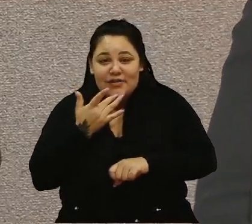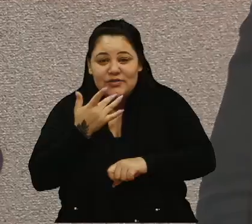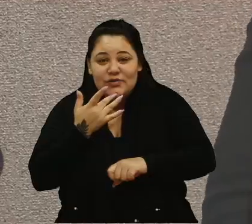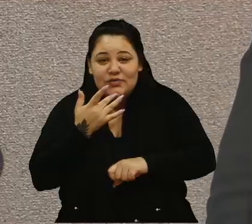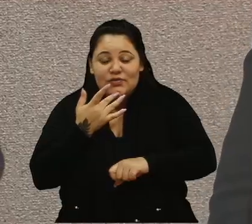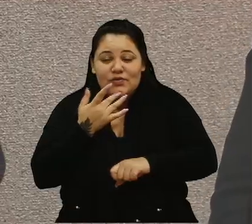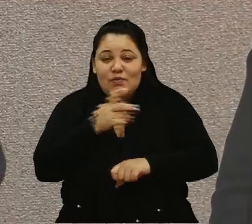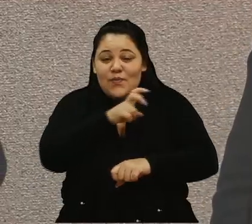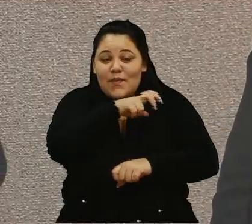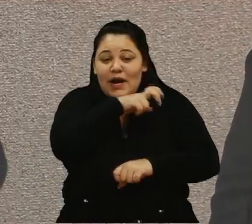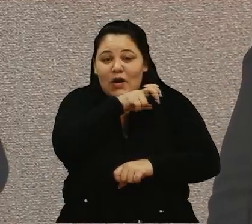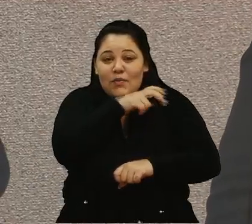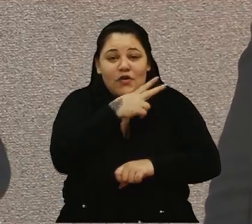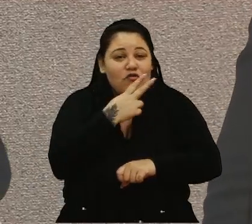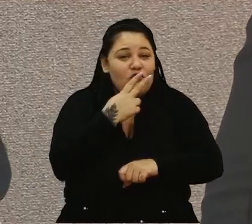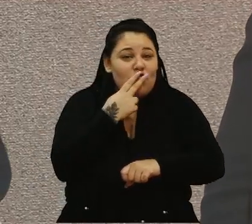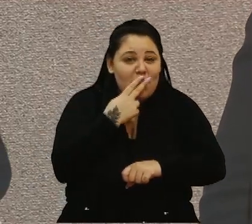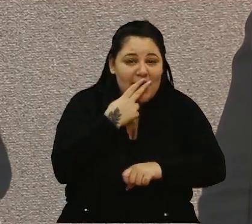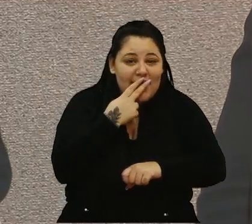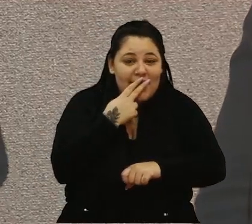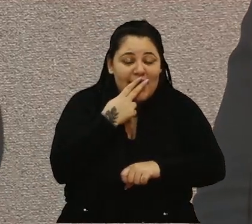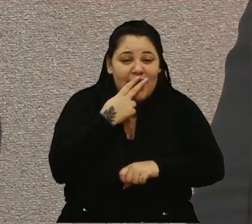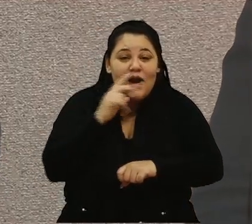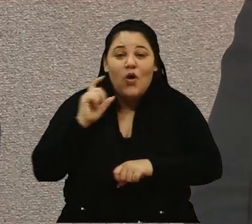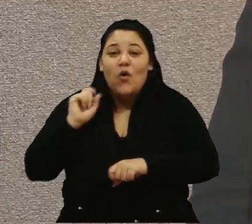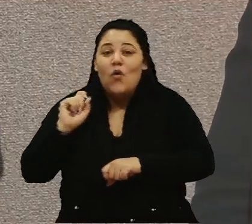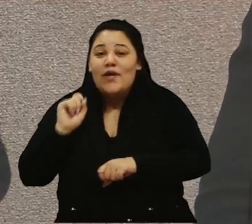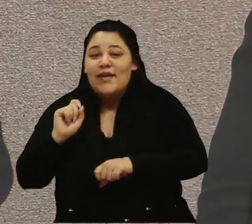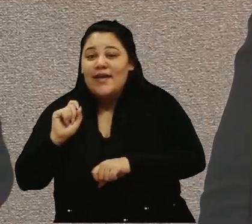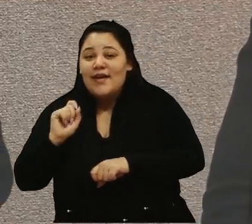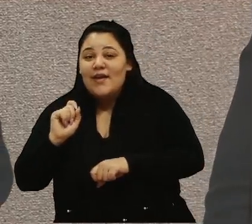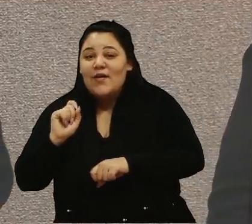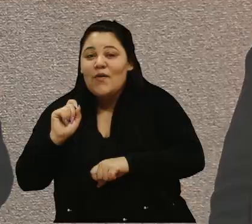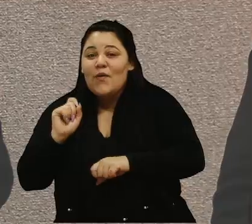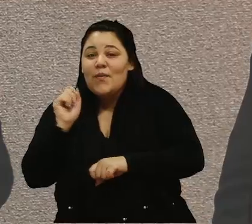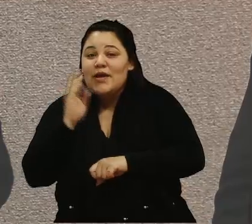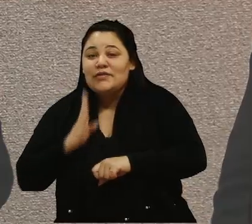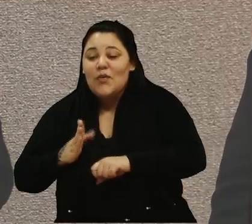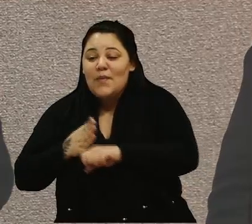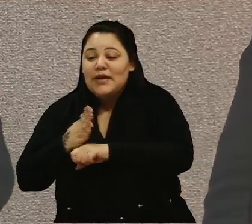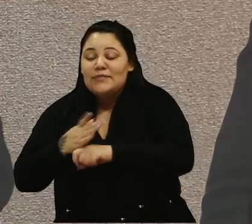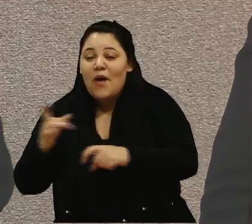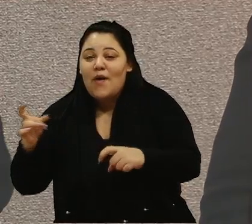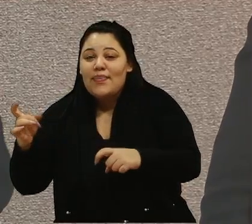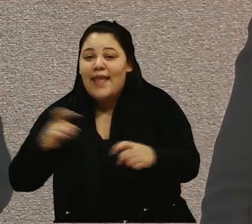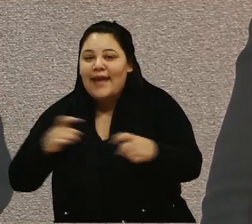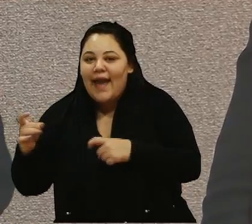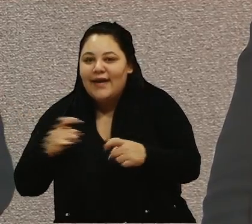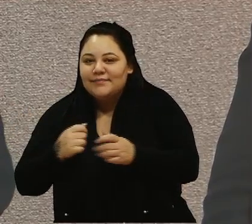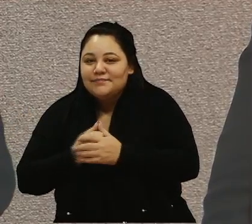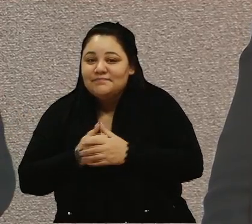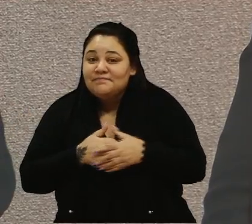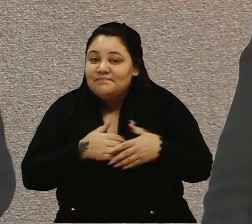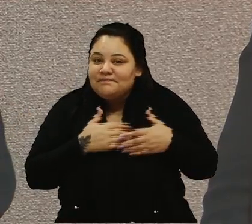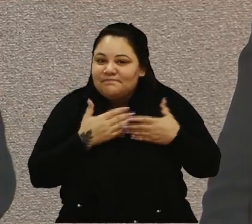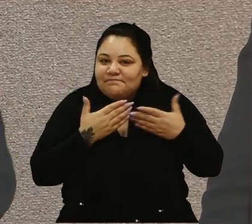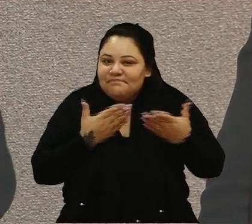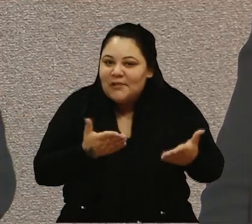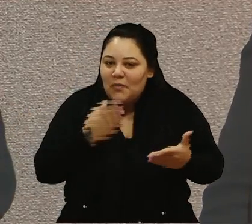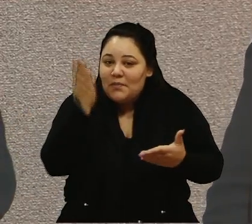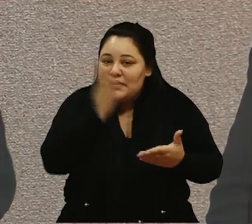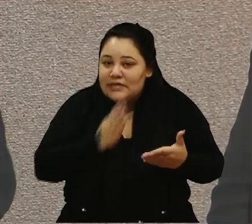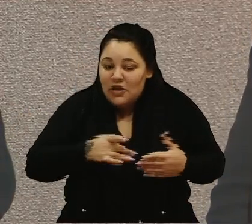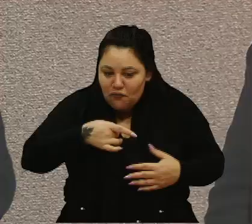que o Brasil se posicionar na guerra. Então a cobra fumou e os brasileiros foram para o fronte